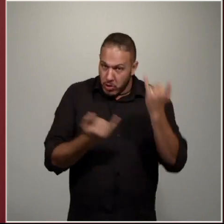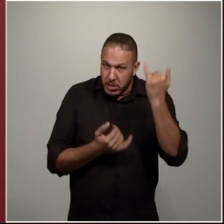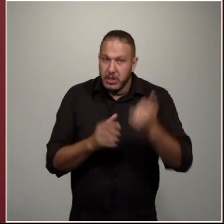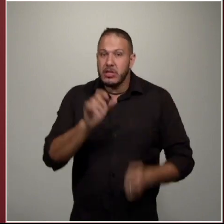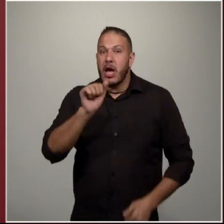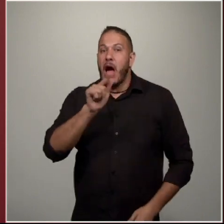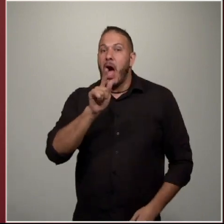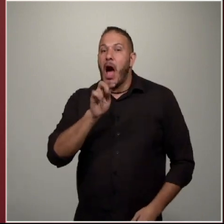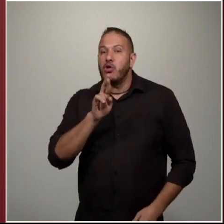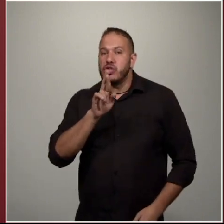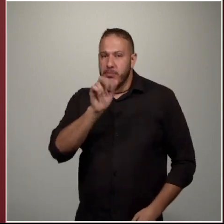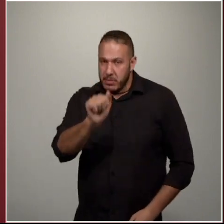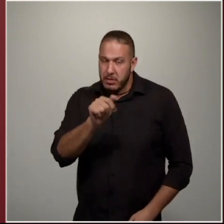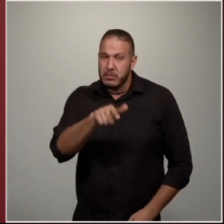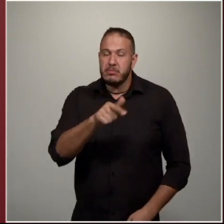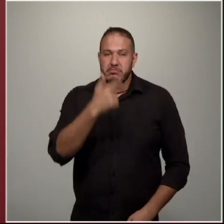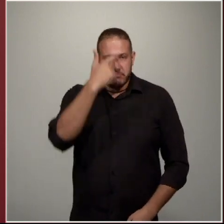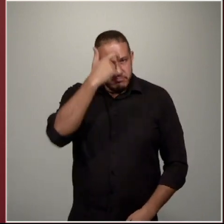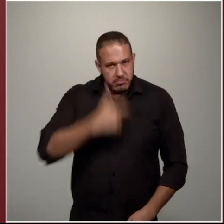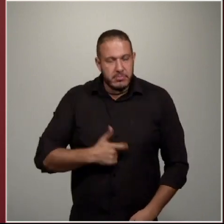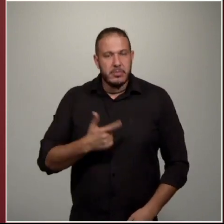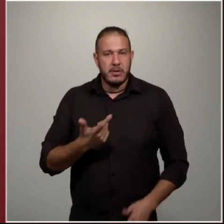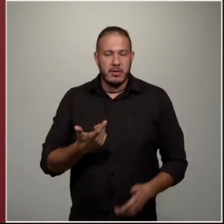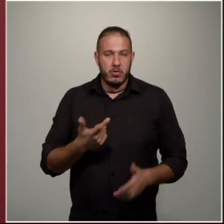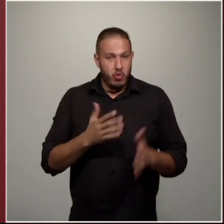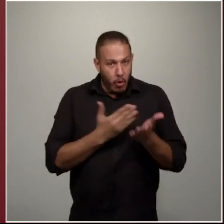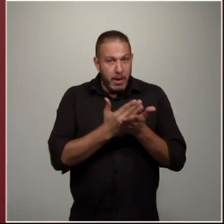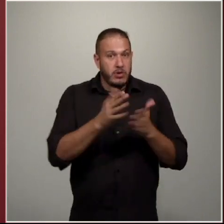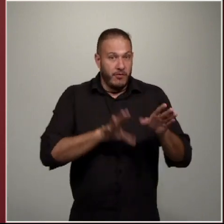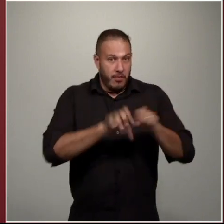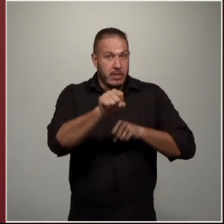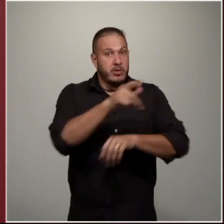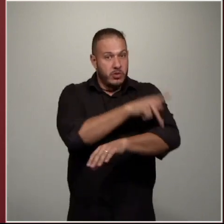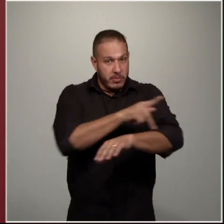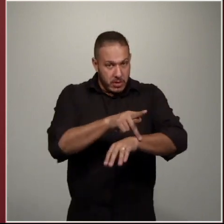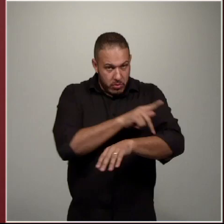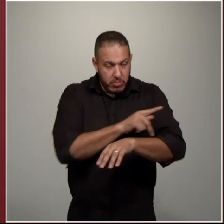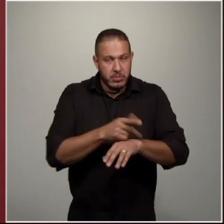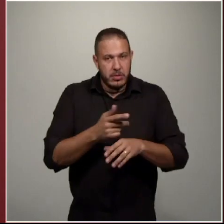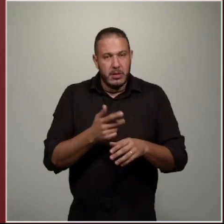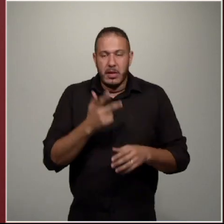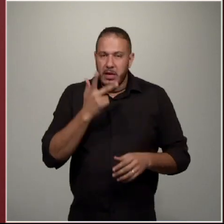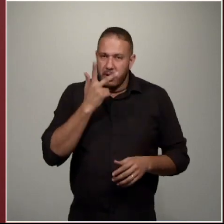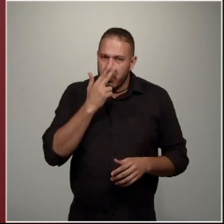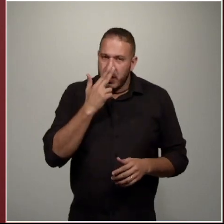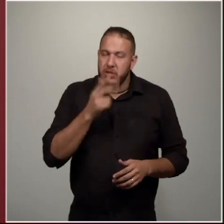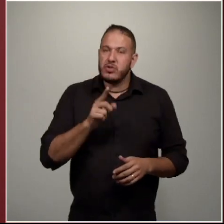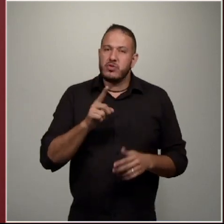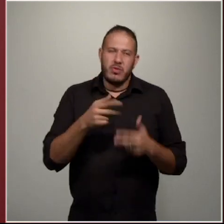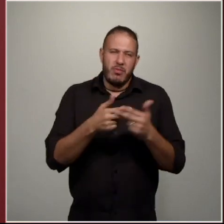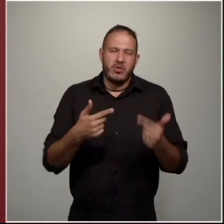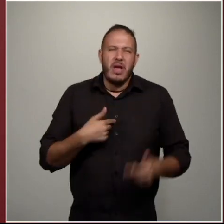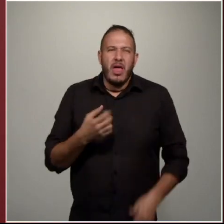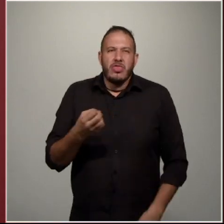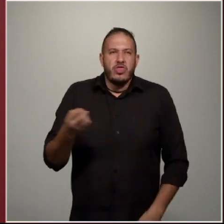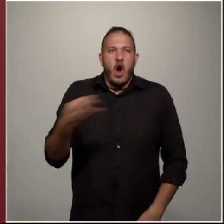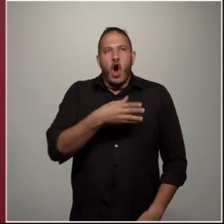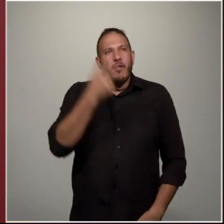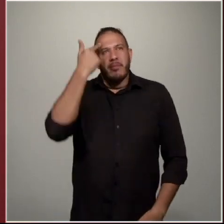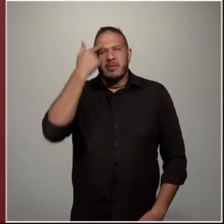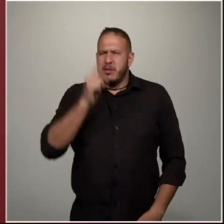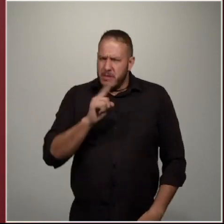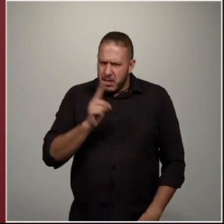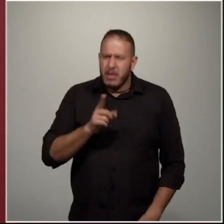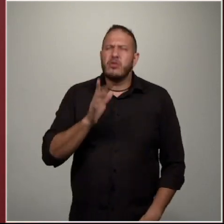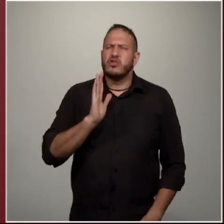o papel da álgebra na nos anos iniciais né isso acho que não é uma questão nova uma questão já que